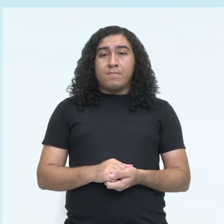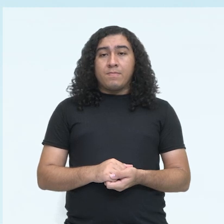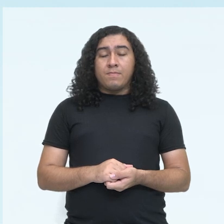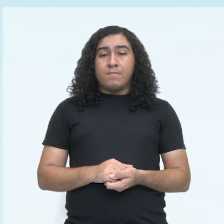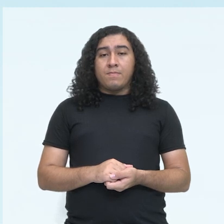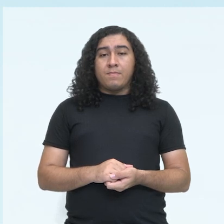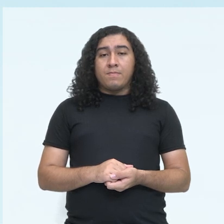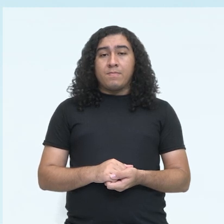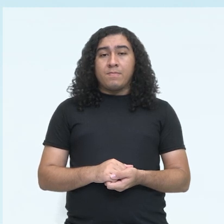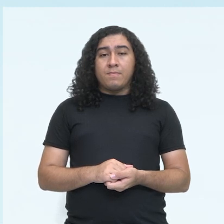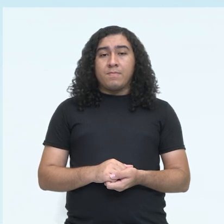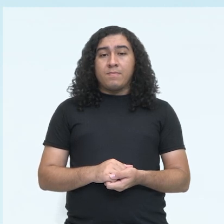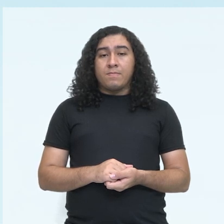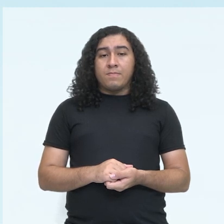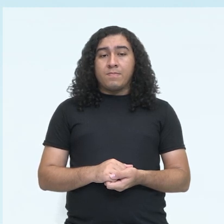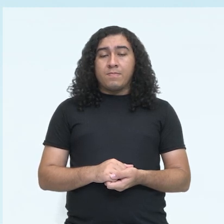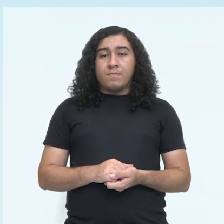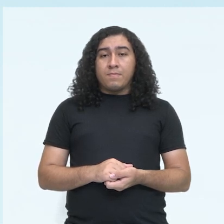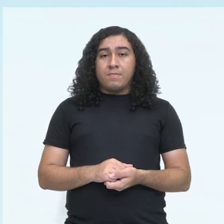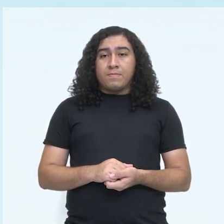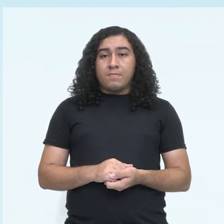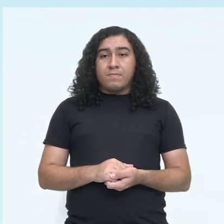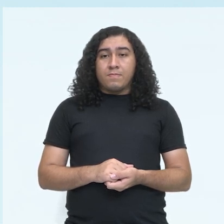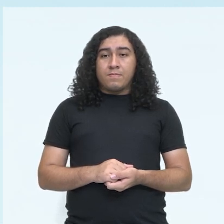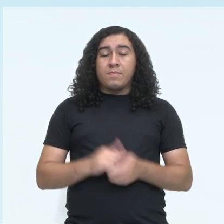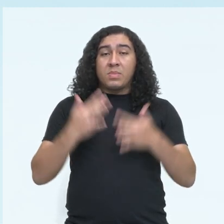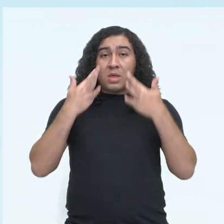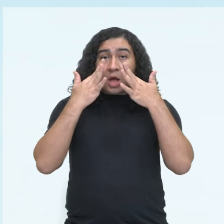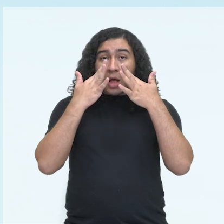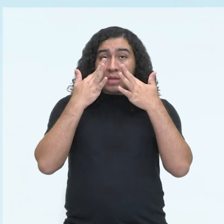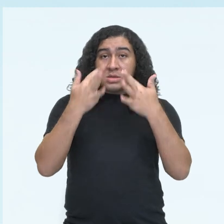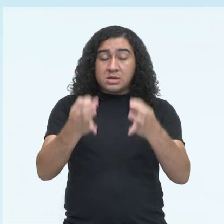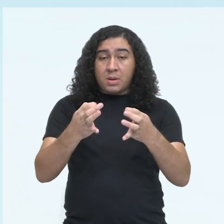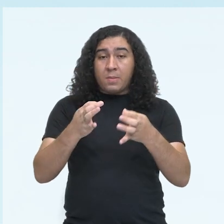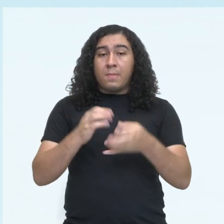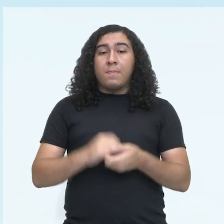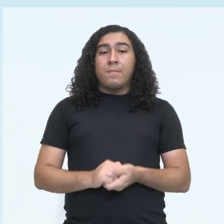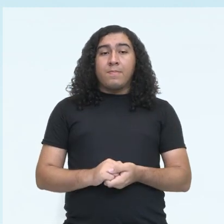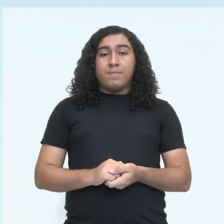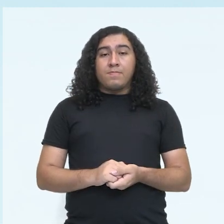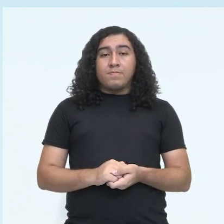atenção? Olha só, o poder é sempre uma